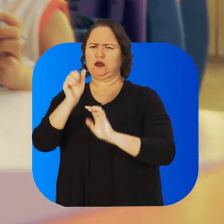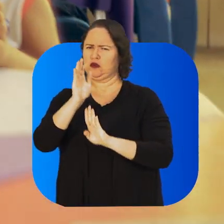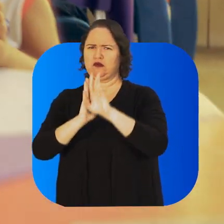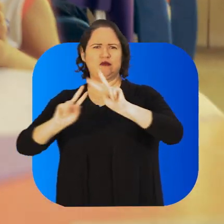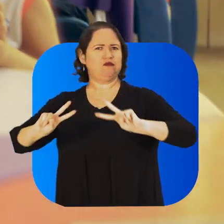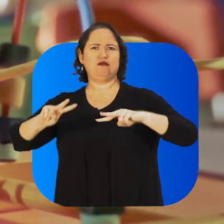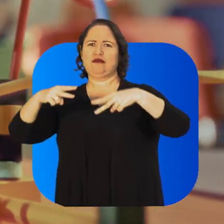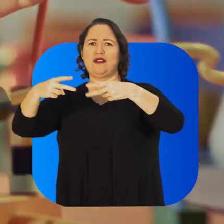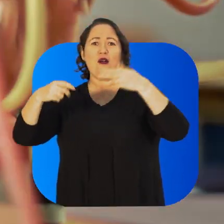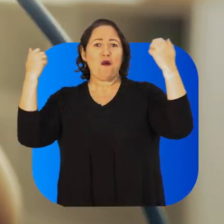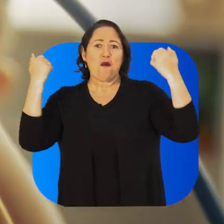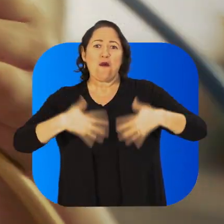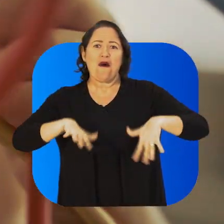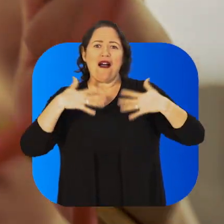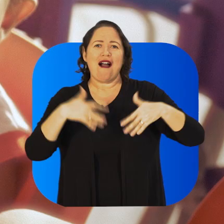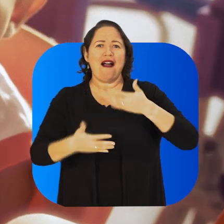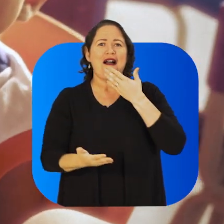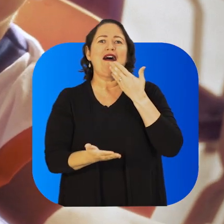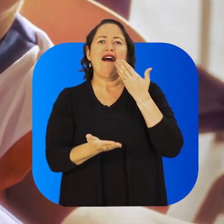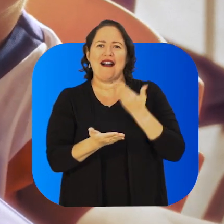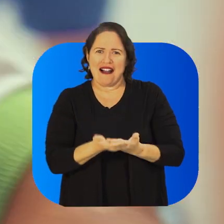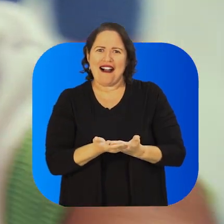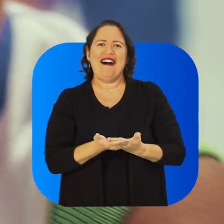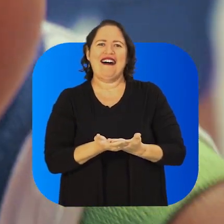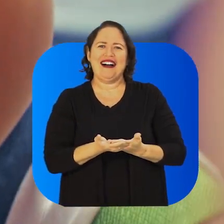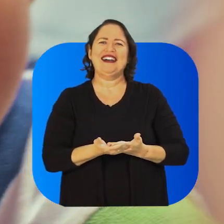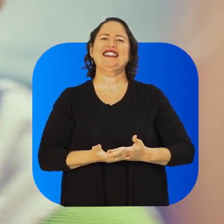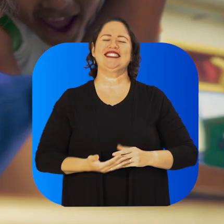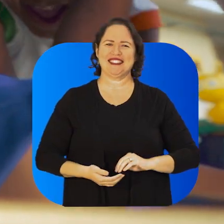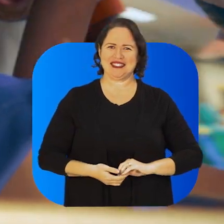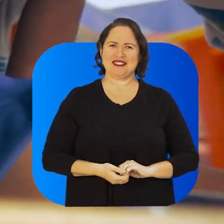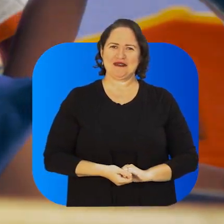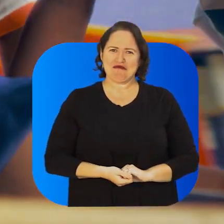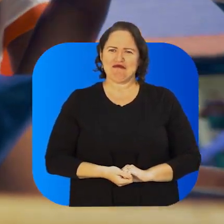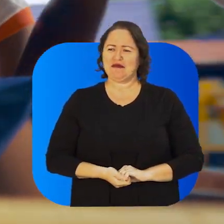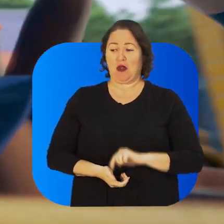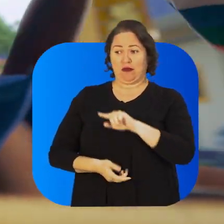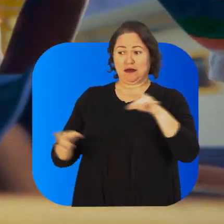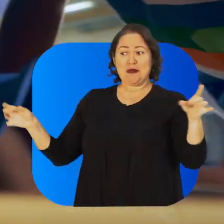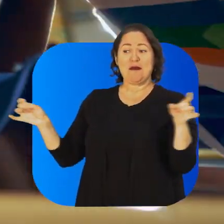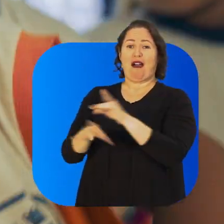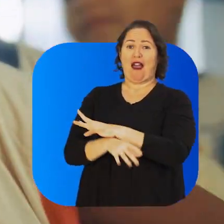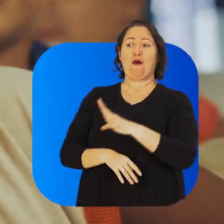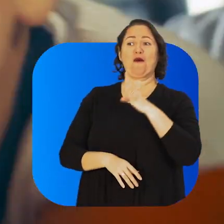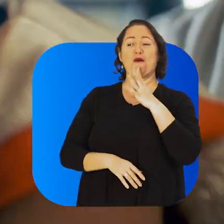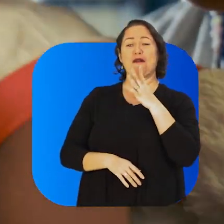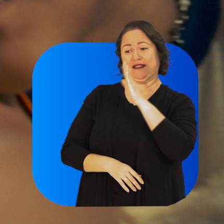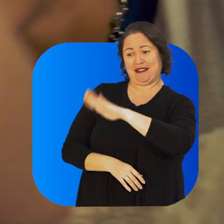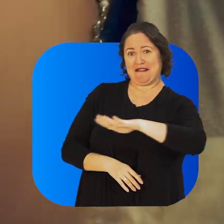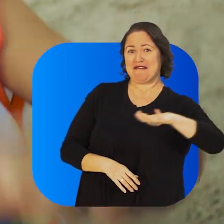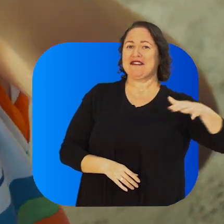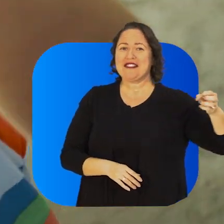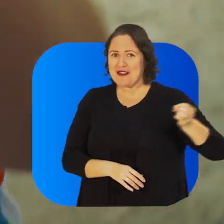São mais de 6.500 novas vagas, todas em tempo integral. Gabriel, pode se preparar. Você vai